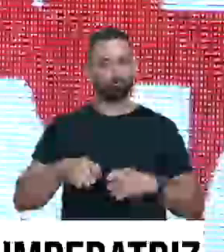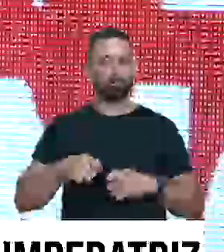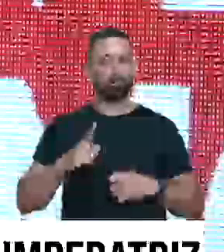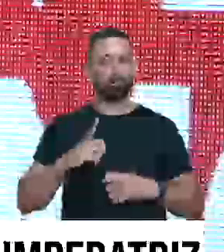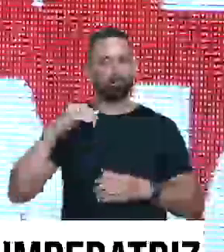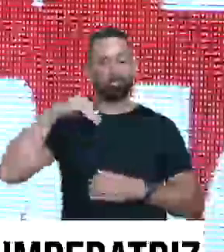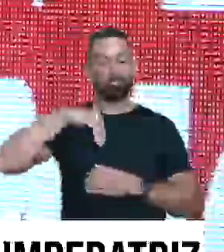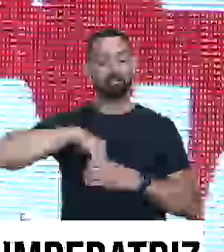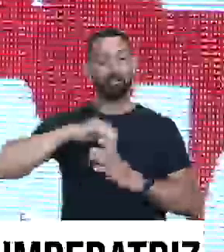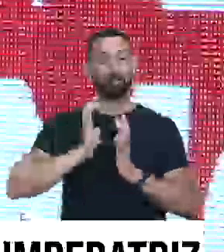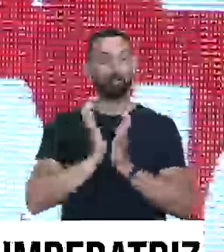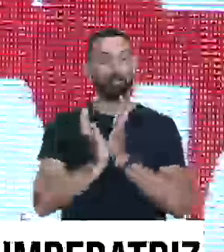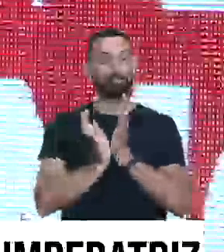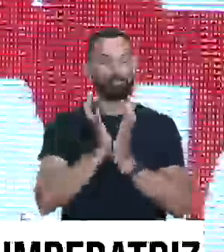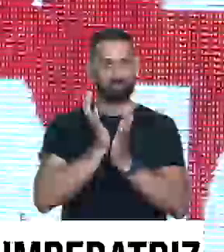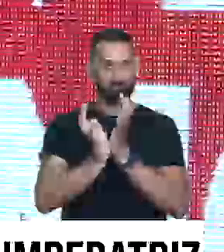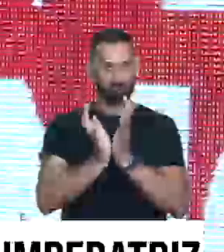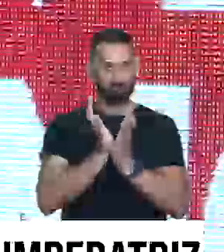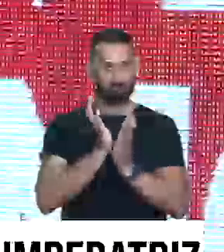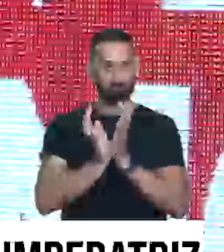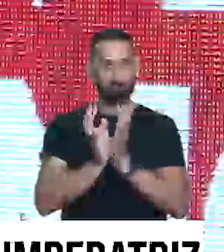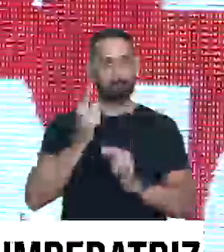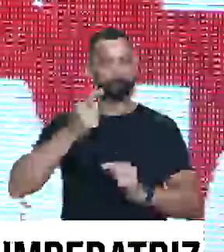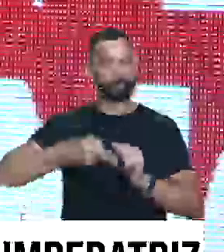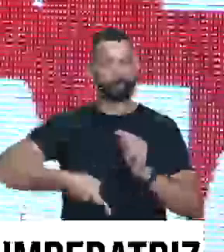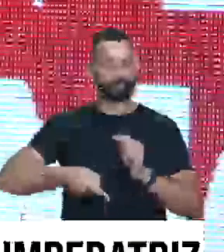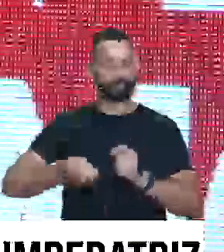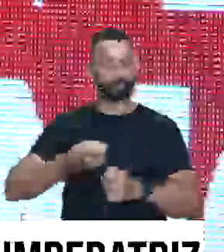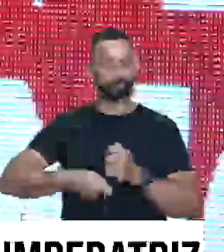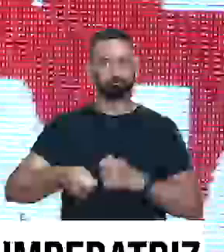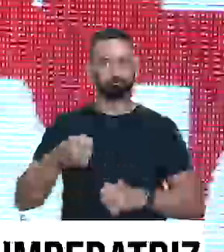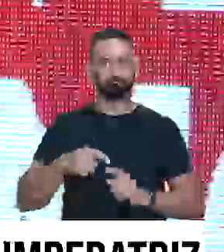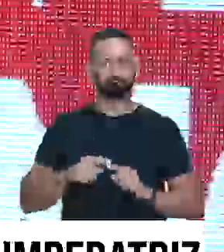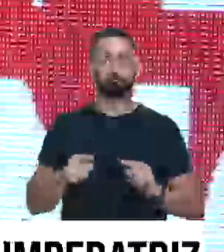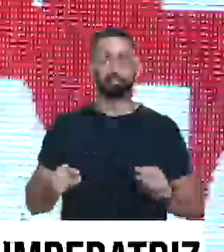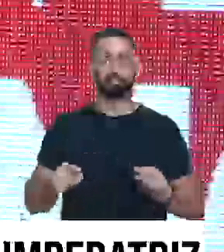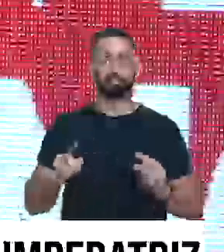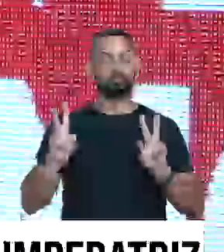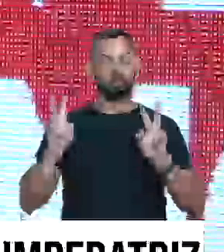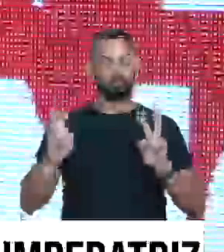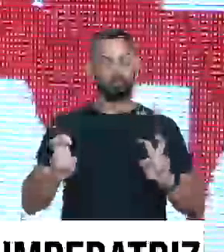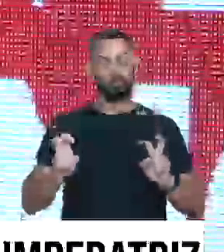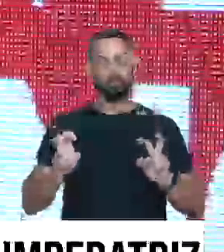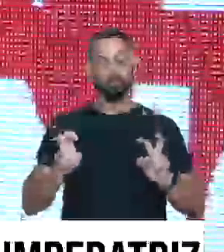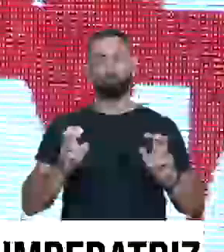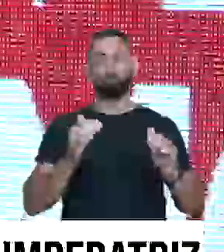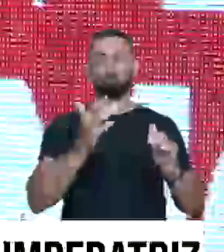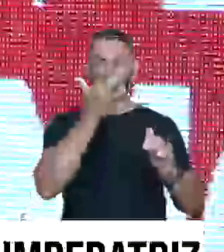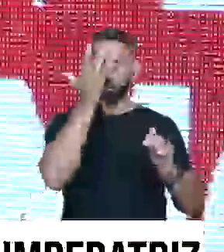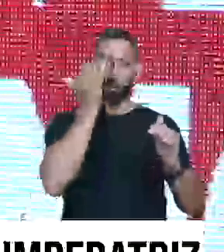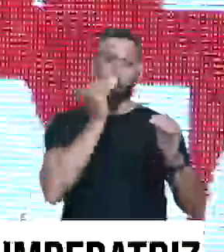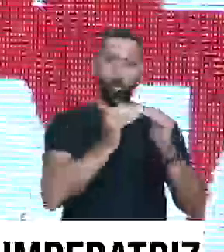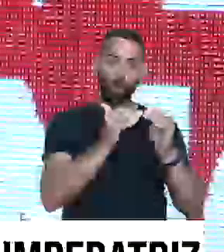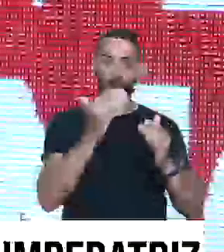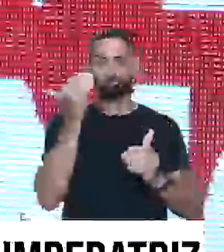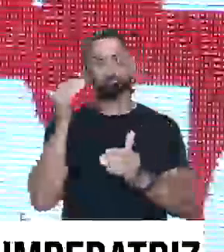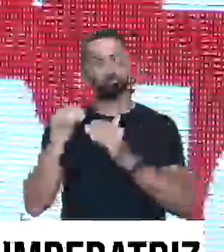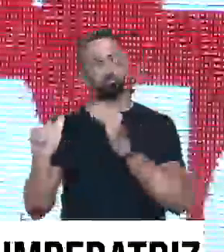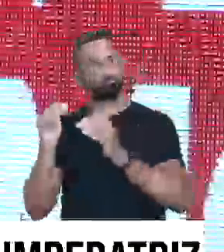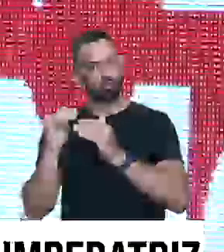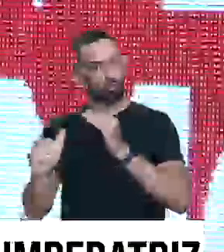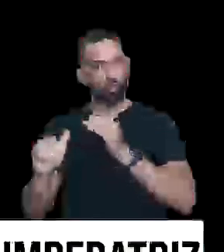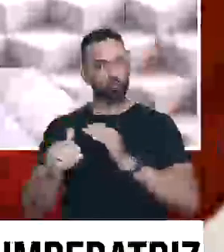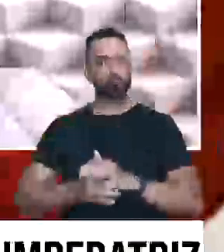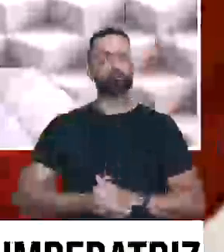nos locais dentro do calçadão. É isso que reprime essa operação. É um assunto que divide opiniões, não é, Valéria? Muita